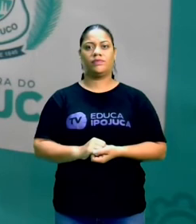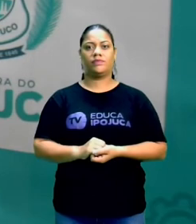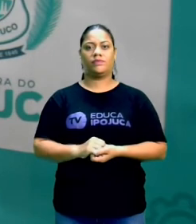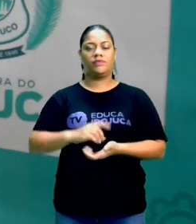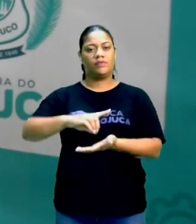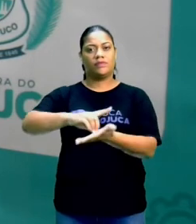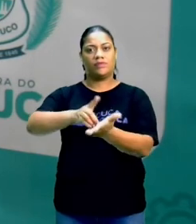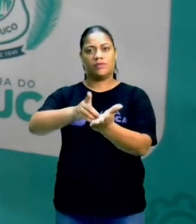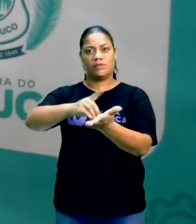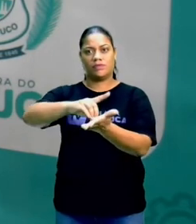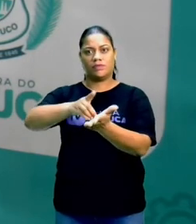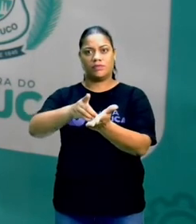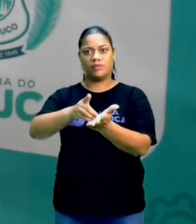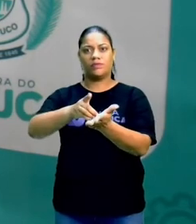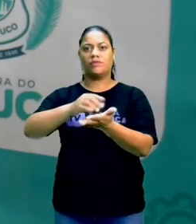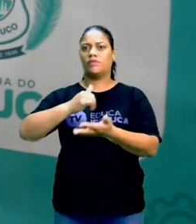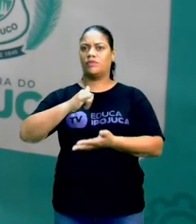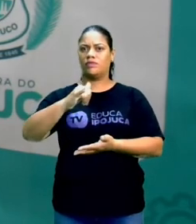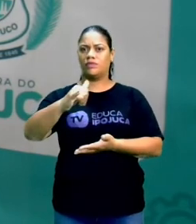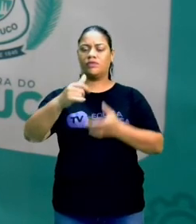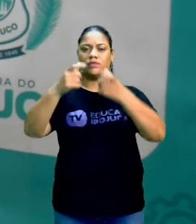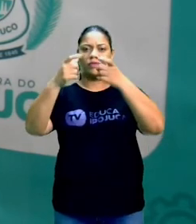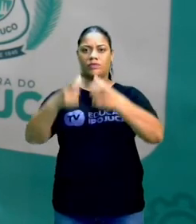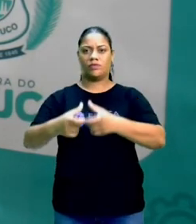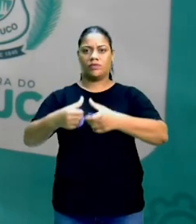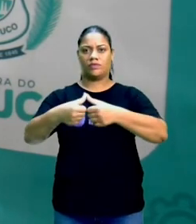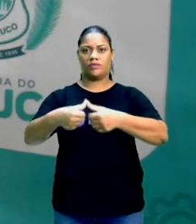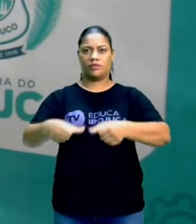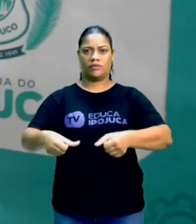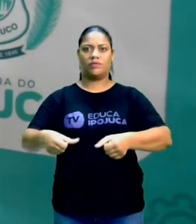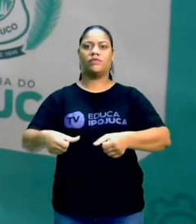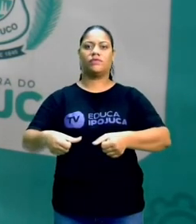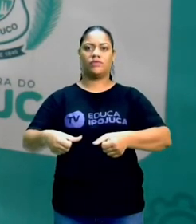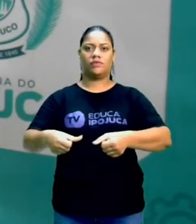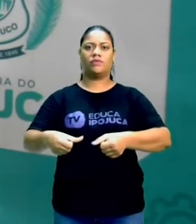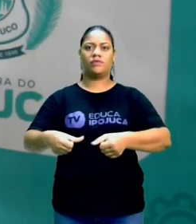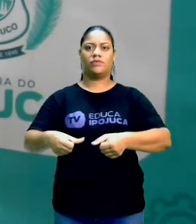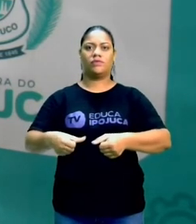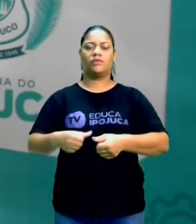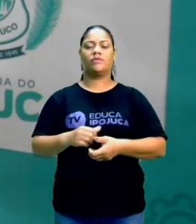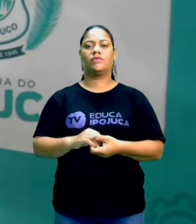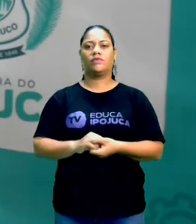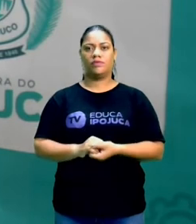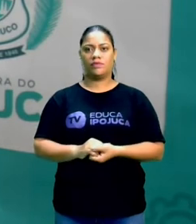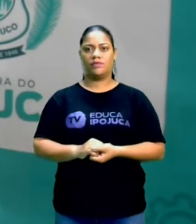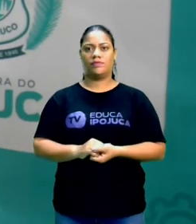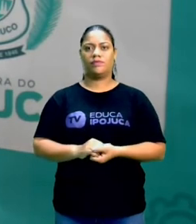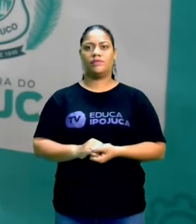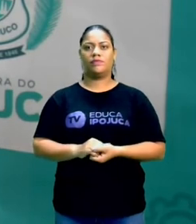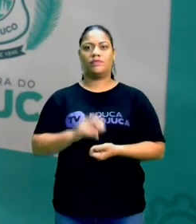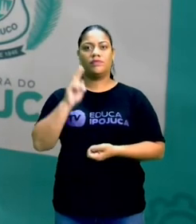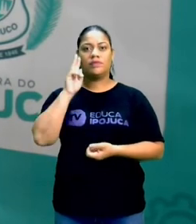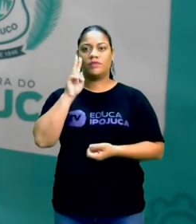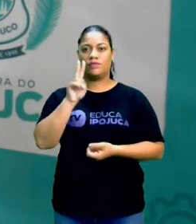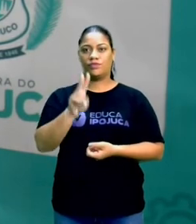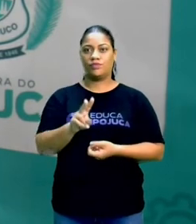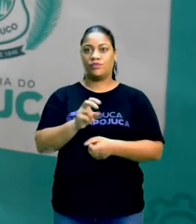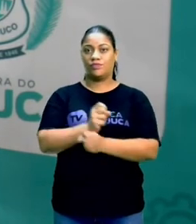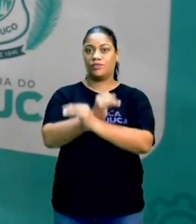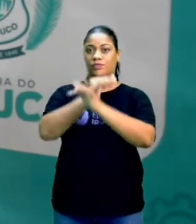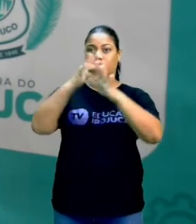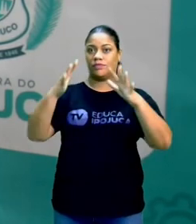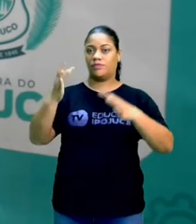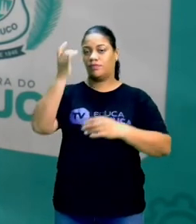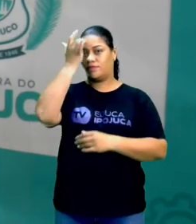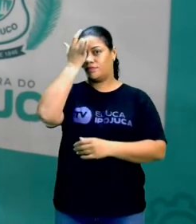por esse ponteiro, direcionando onde é que você está dentro do contexto ao fundo da rosa dos ventos, para lhe apresentar de uma forma mais clara